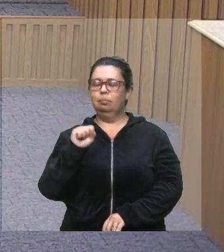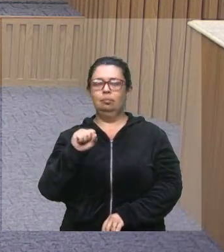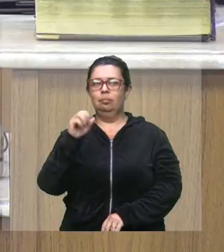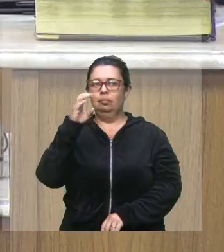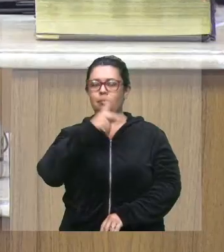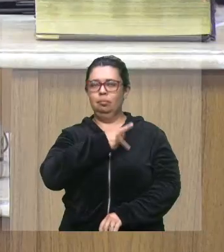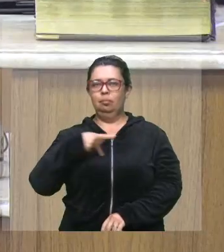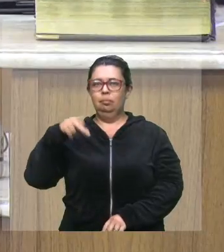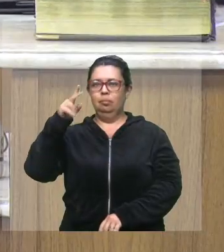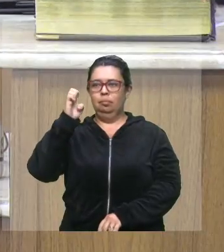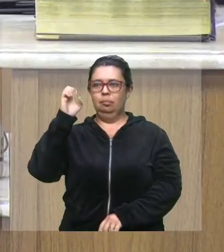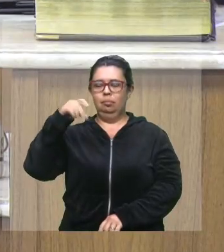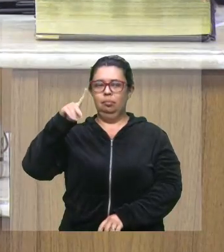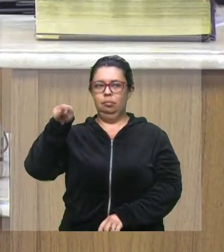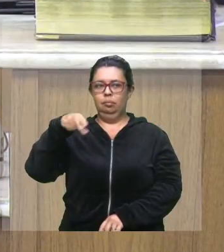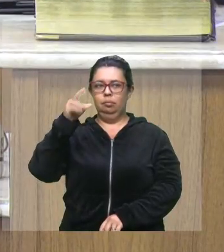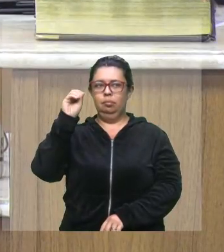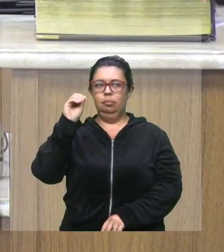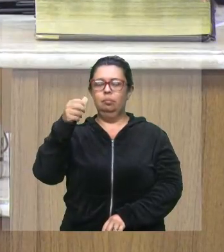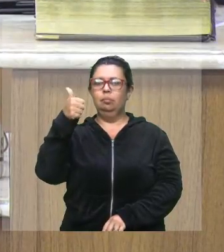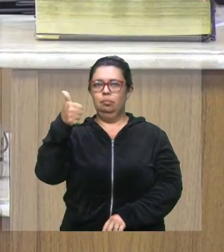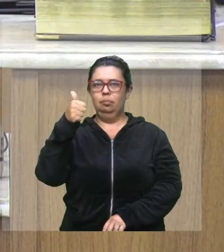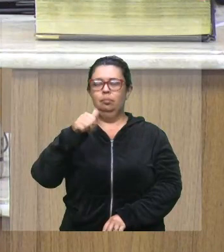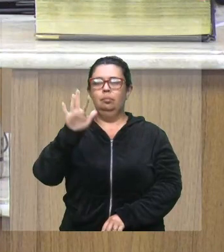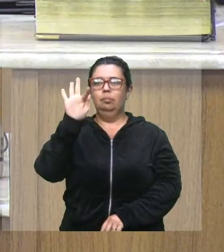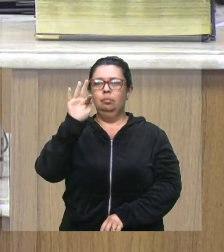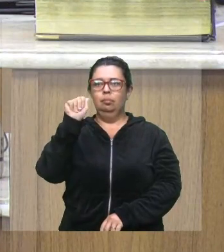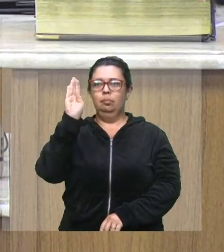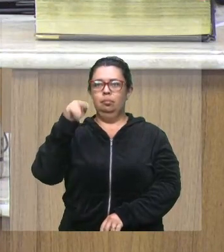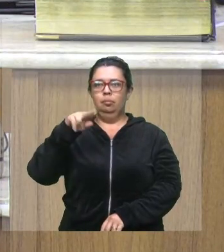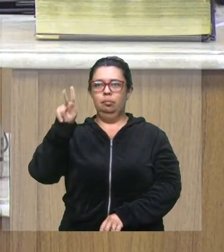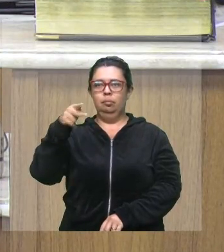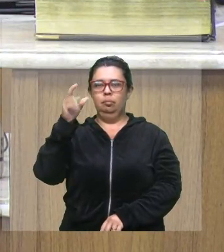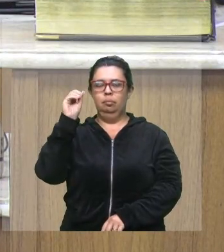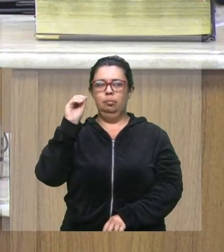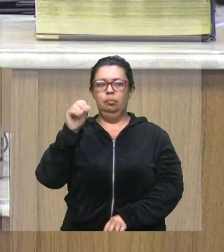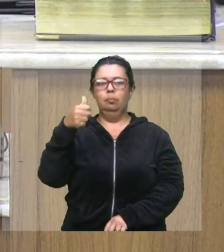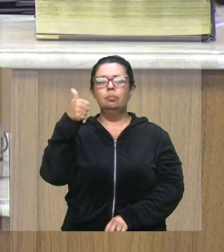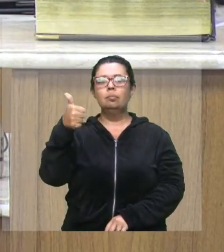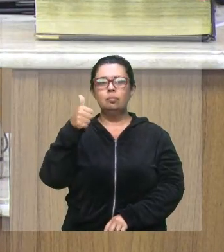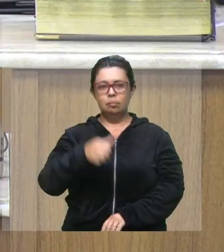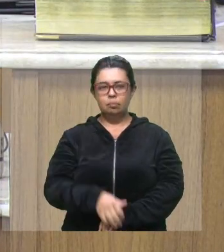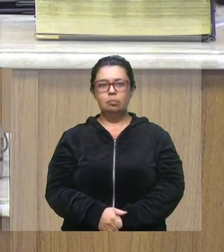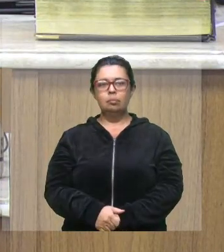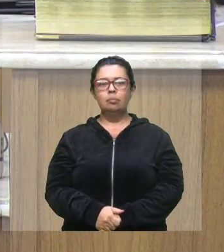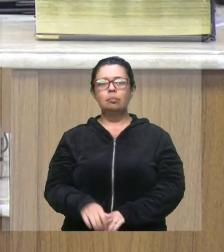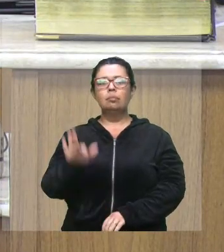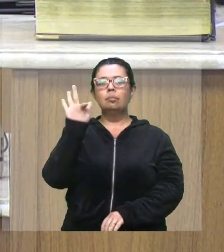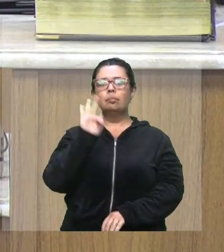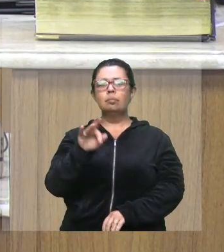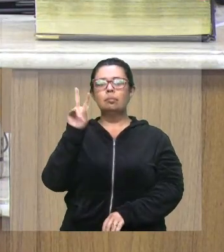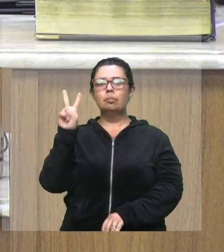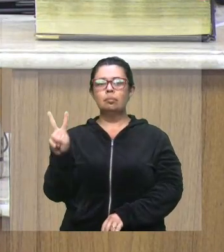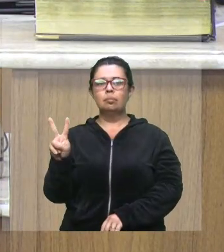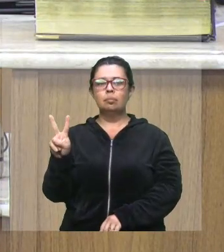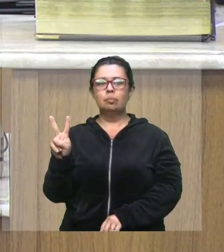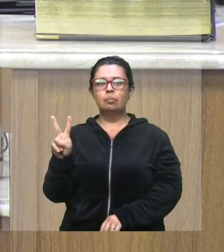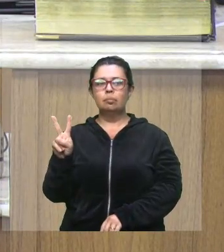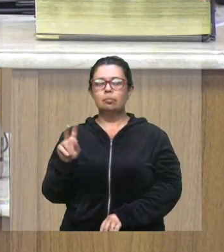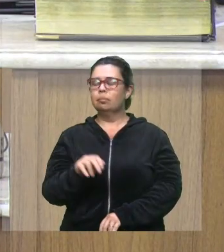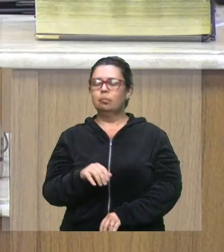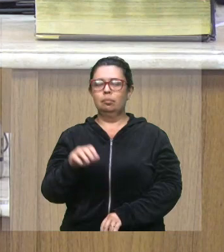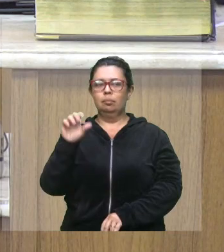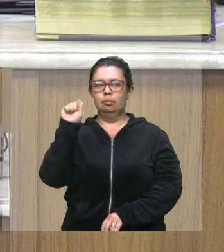Souza. Pastor Edinho, presente. Fábio Alex Nunes. Fabinho Alerta Verbal, presente. Fernando Vieira.